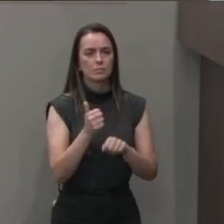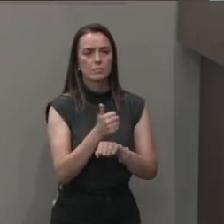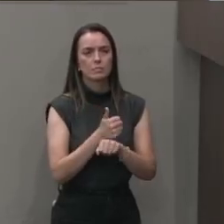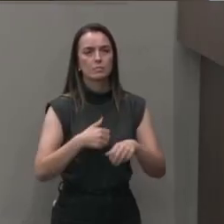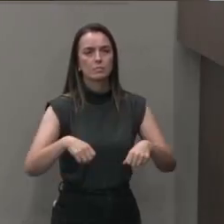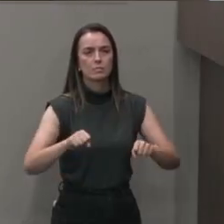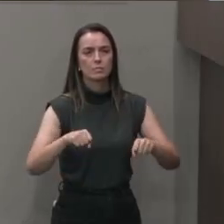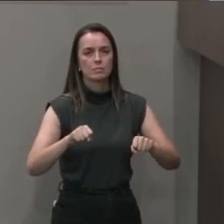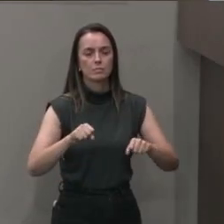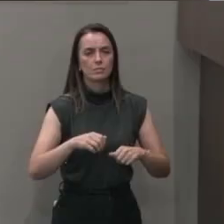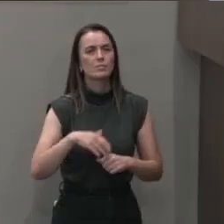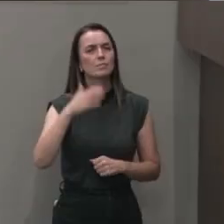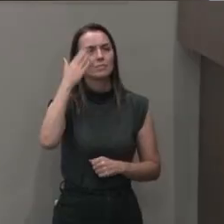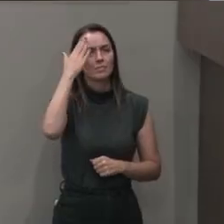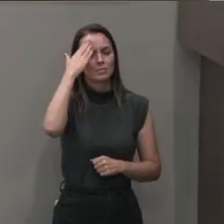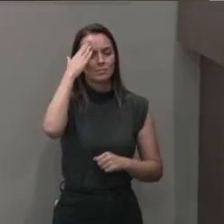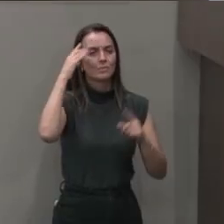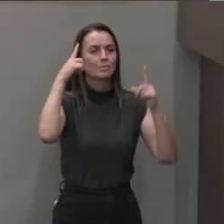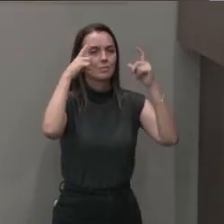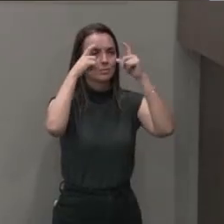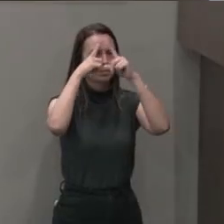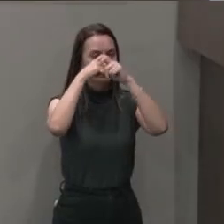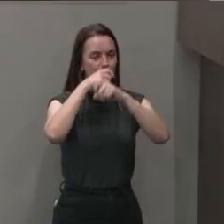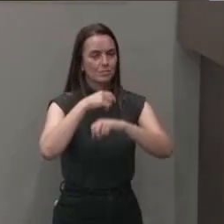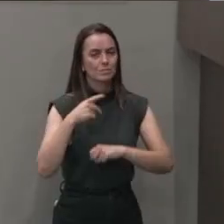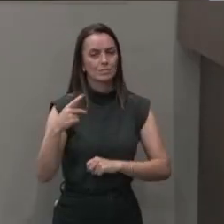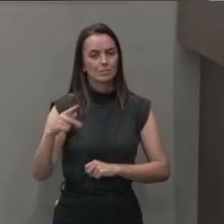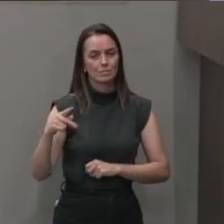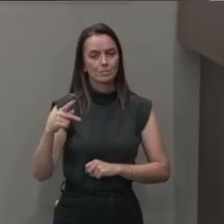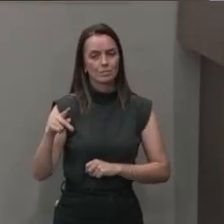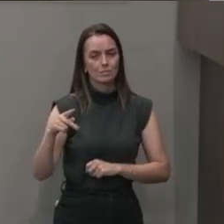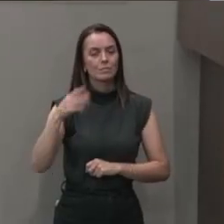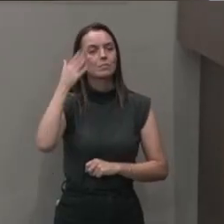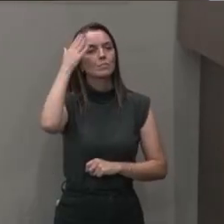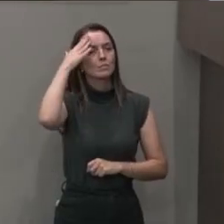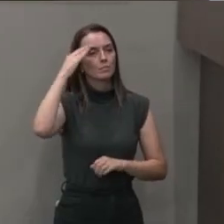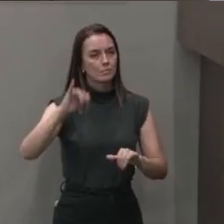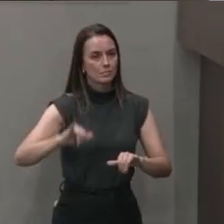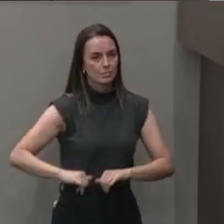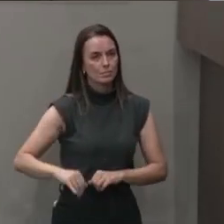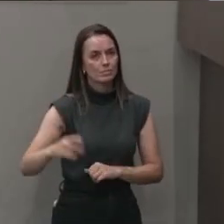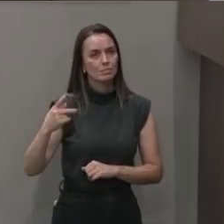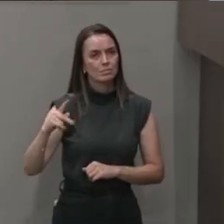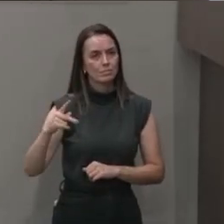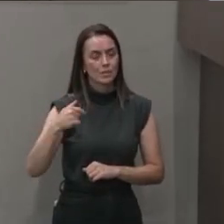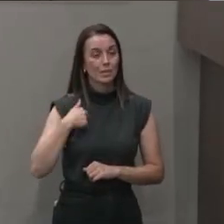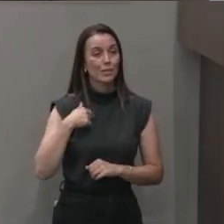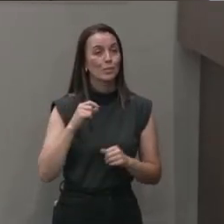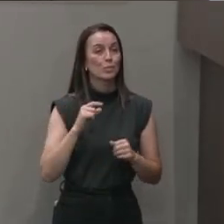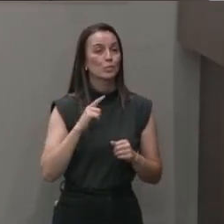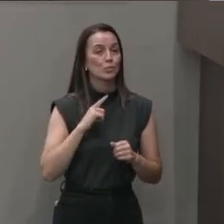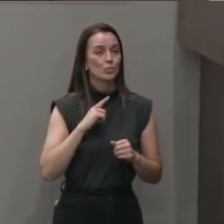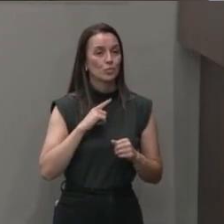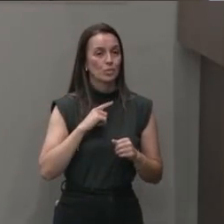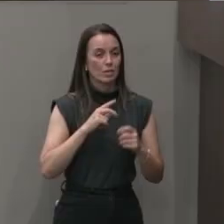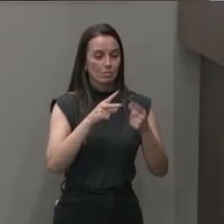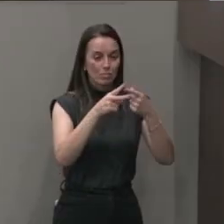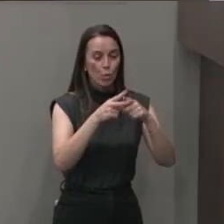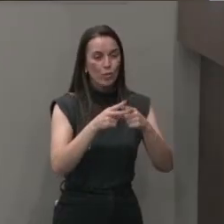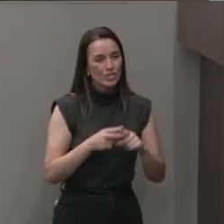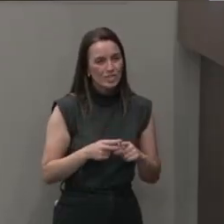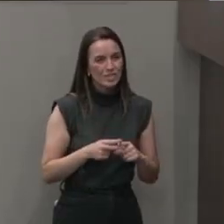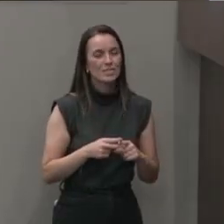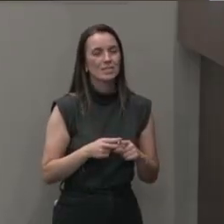Ronaldinho, e sei da dificuldade deles, sei do sofrimento deles, tanto que eu tinha oficina em casa, eu socorria eles.